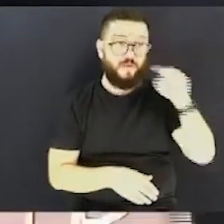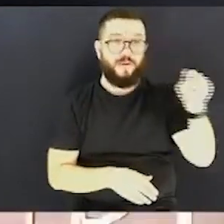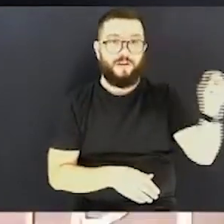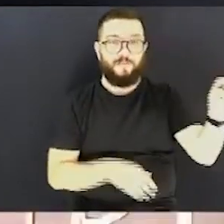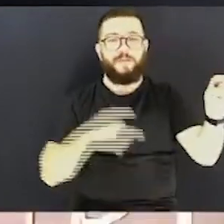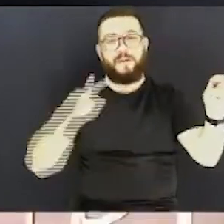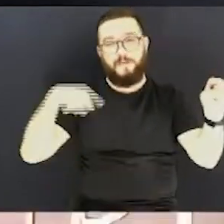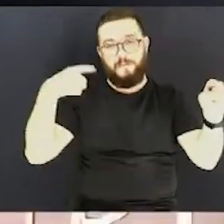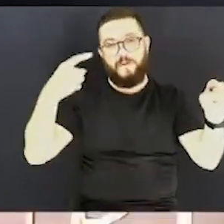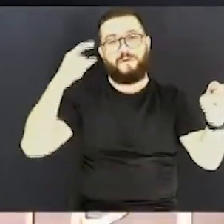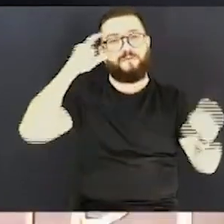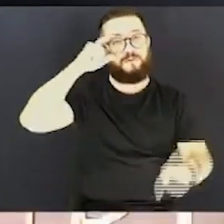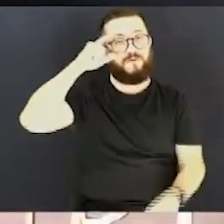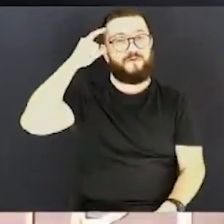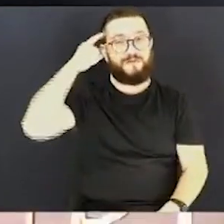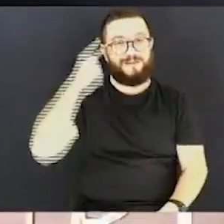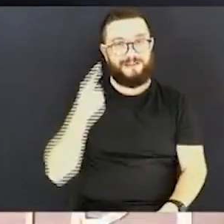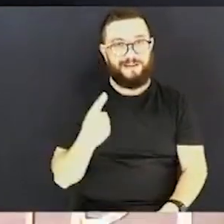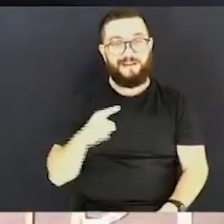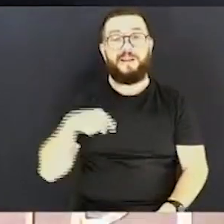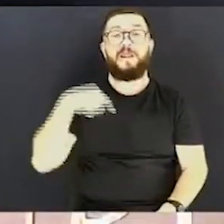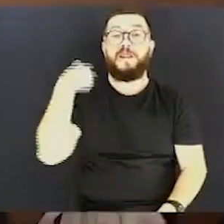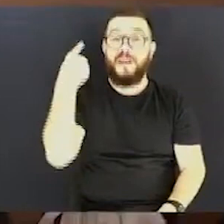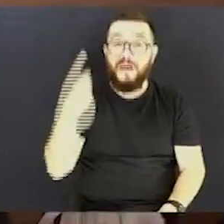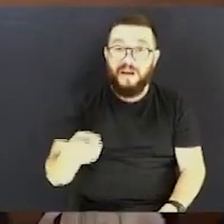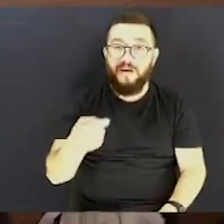Moraes, com a palavra.